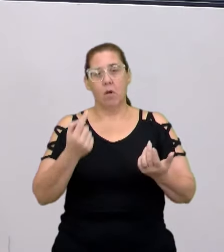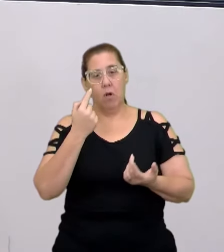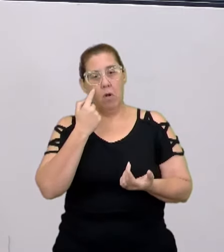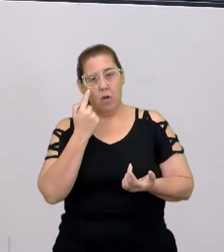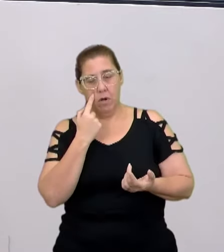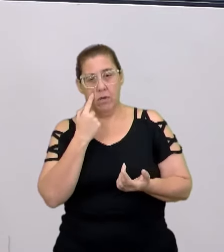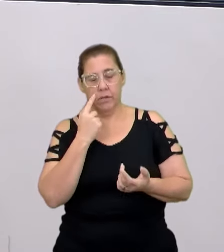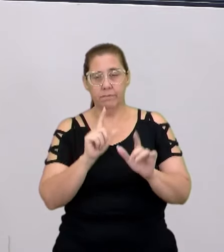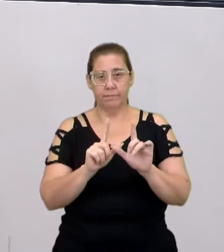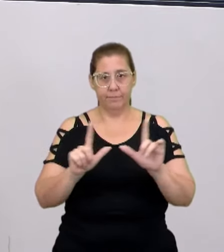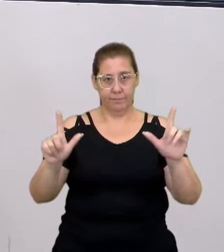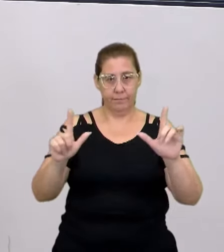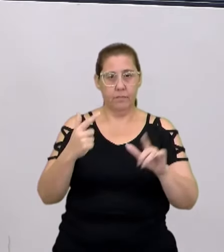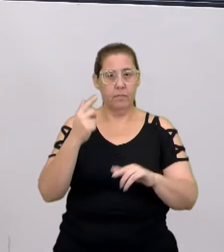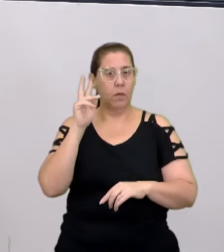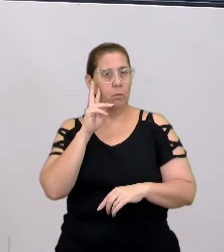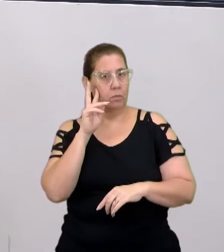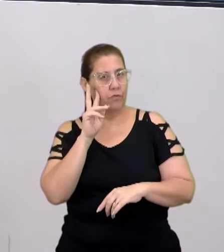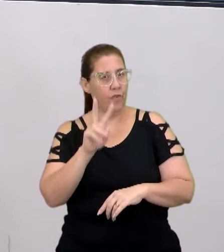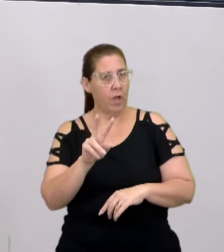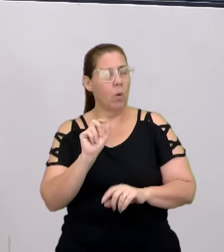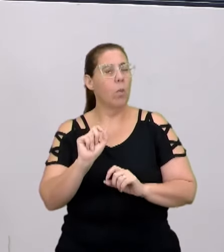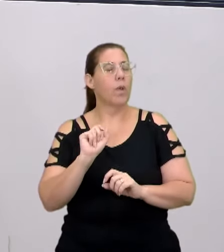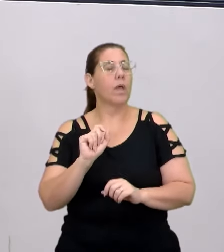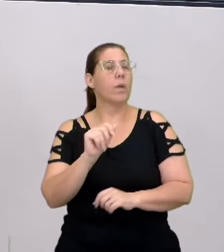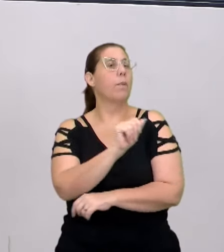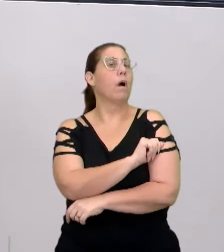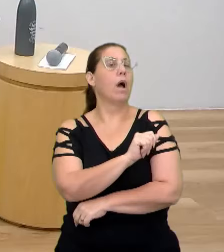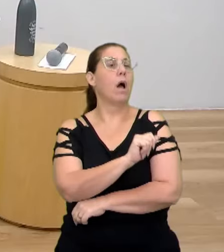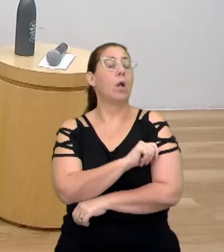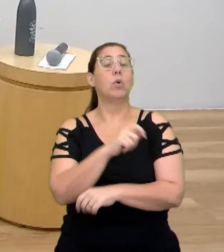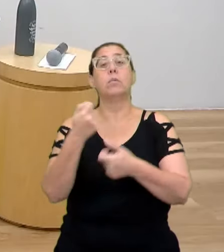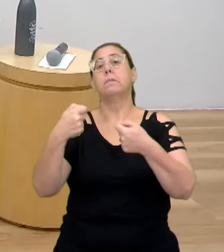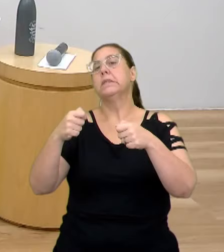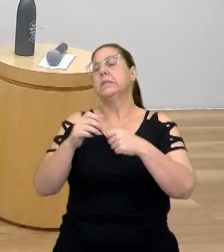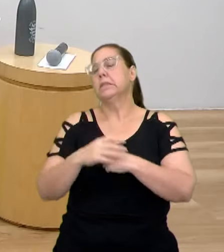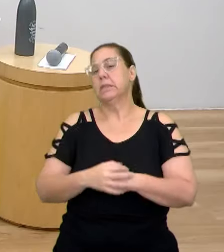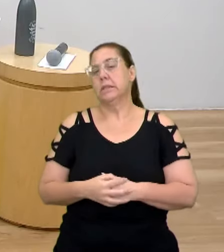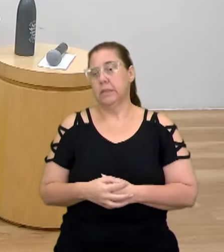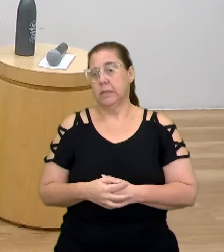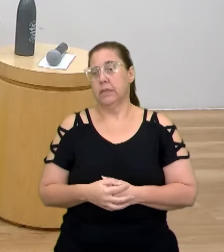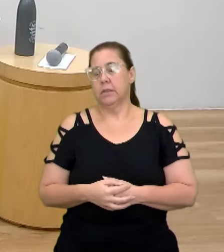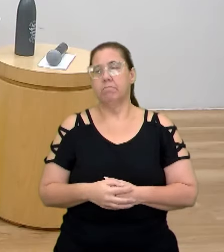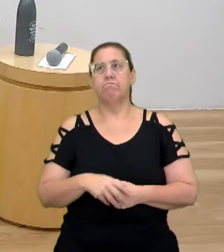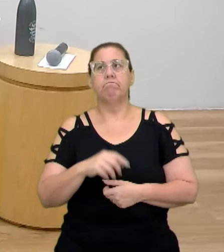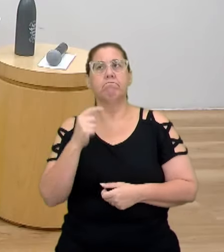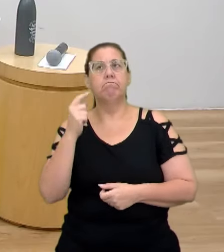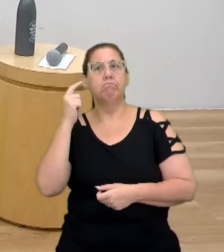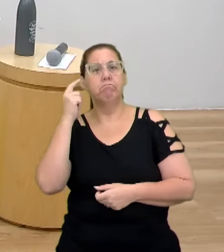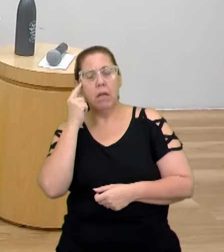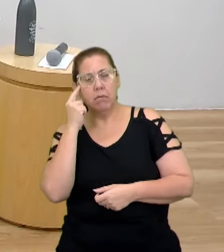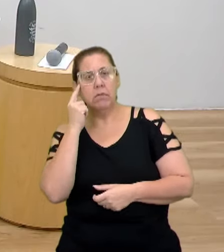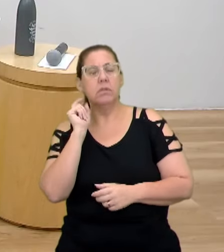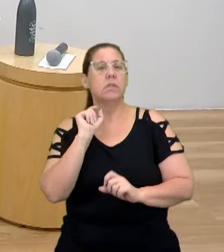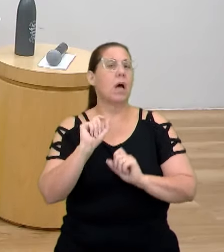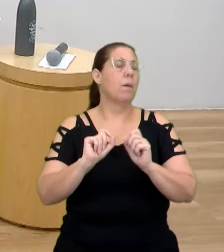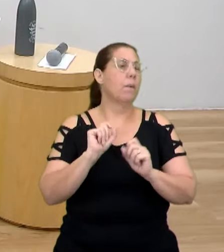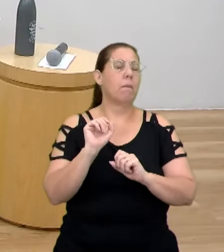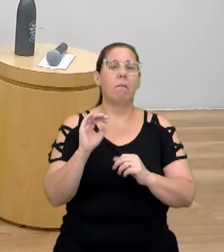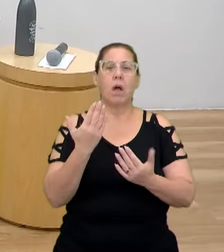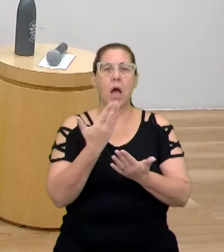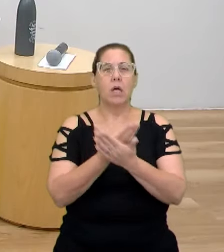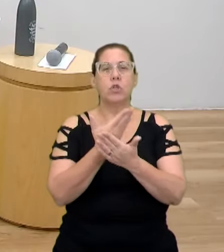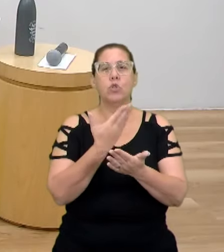nossa lousa, né? Vamos ressaltar aí o que os nossos alunos precisam, então, pensar a respeito desse estudo